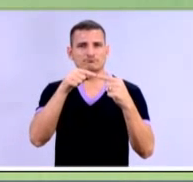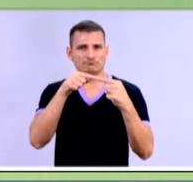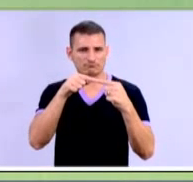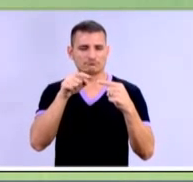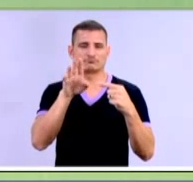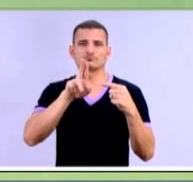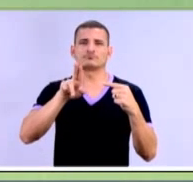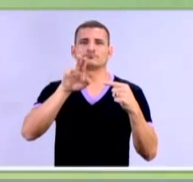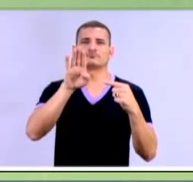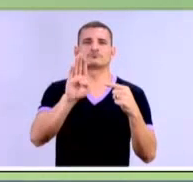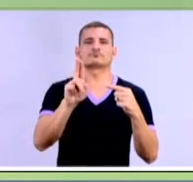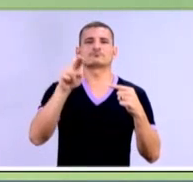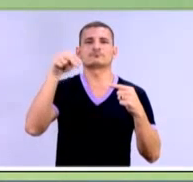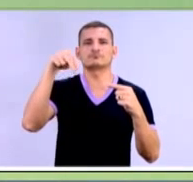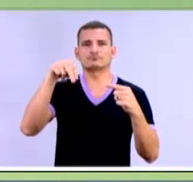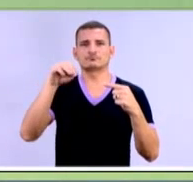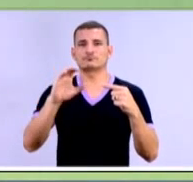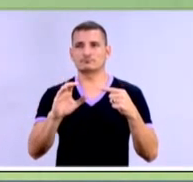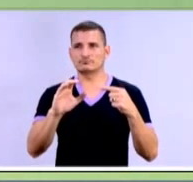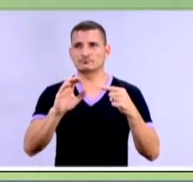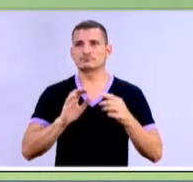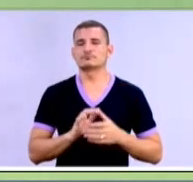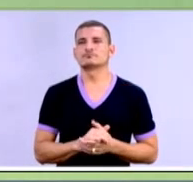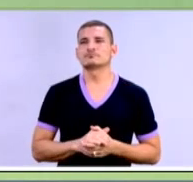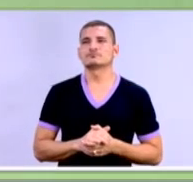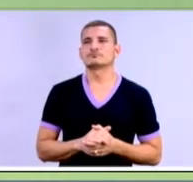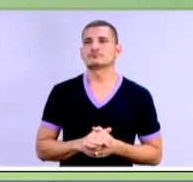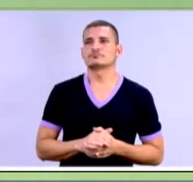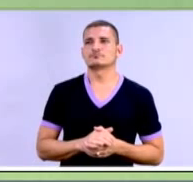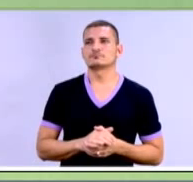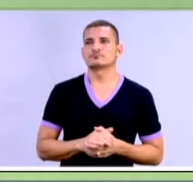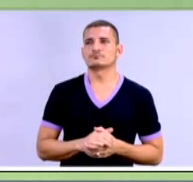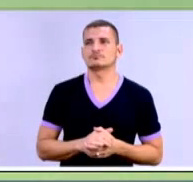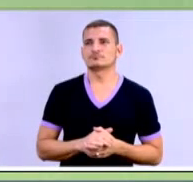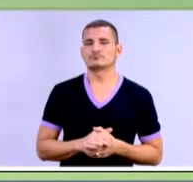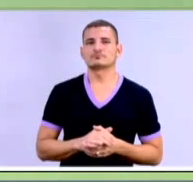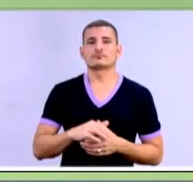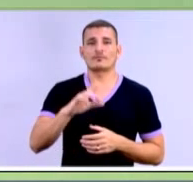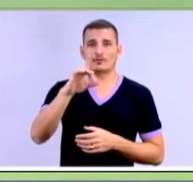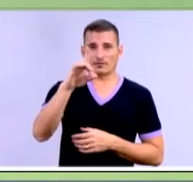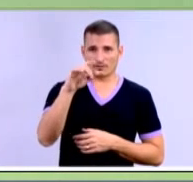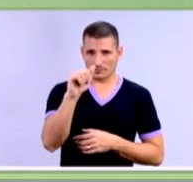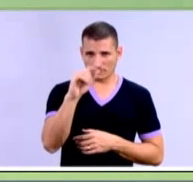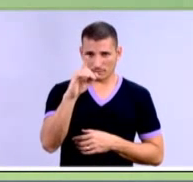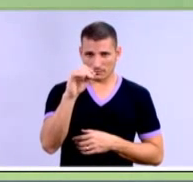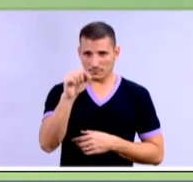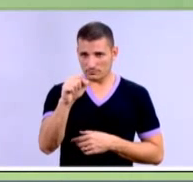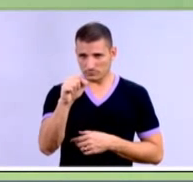BNC, e somente a transmissão de dados em um único sentido.